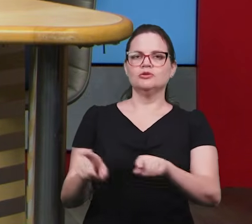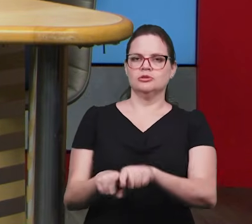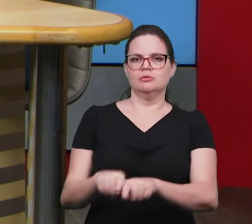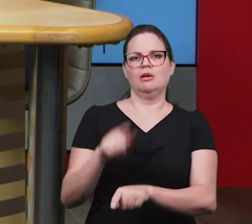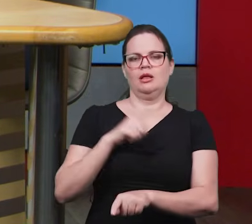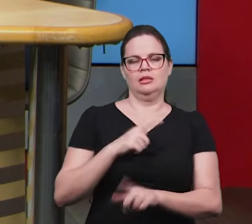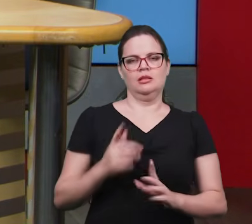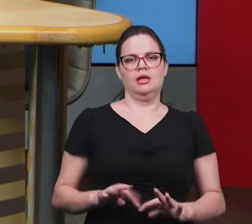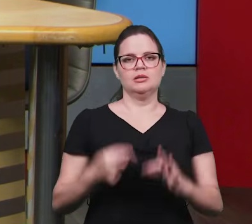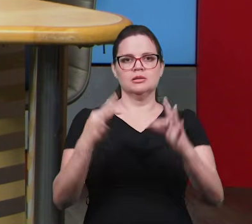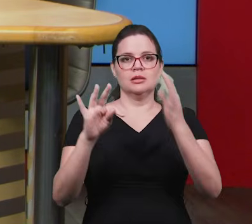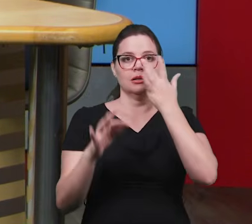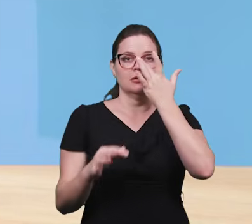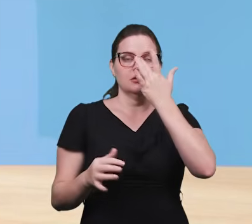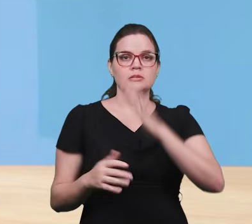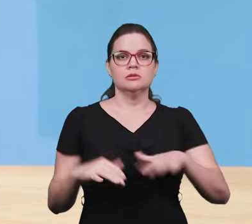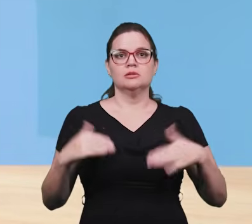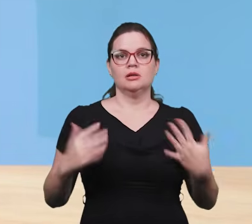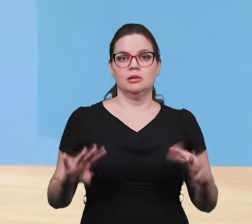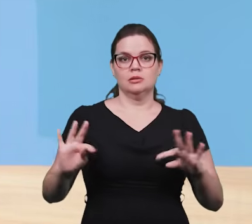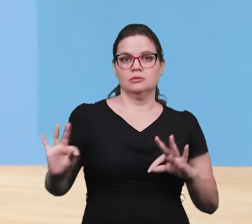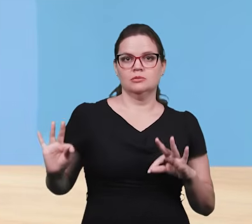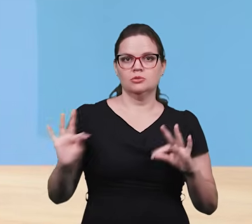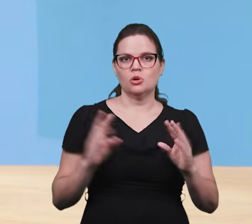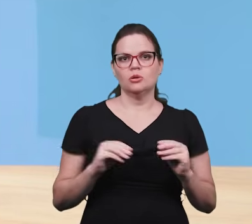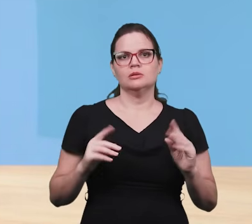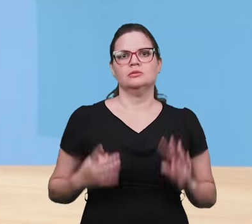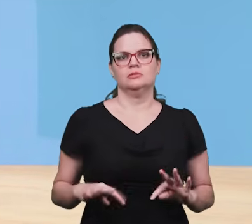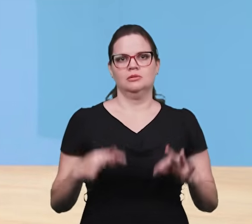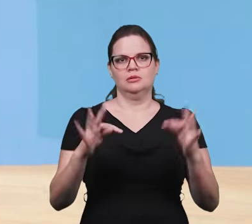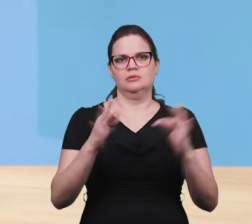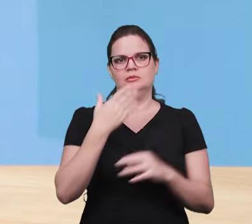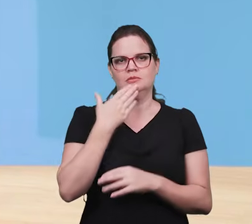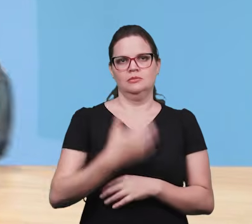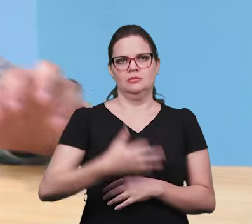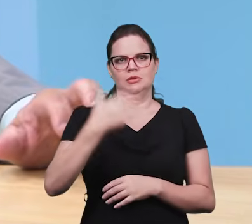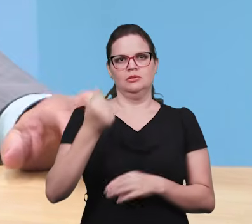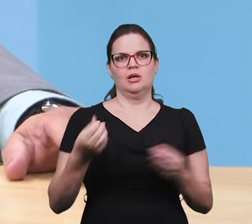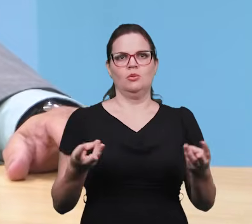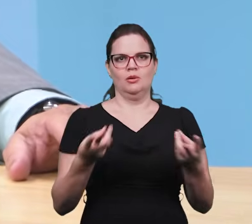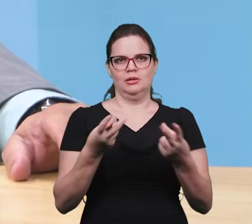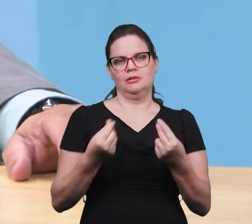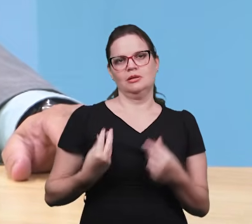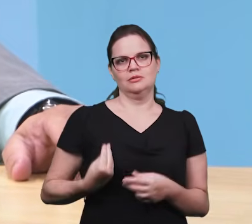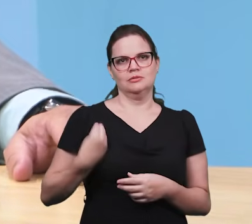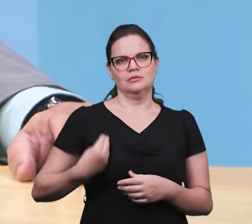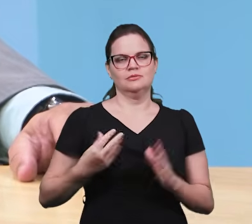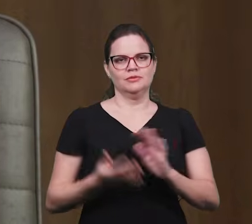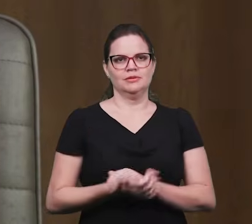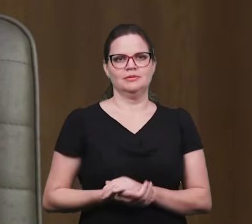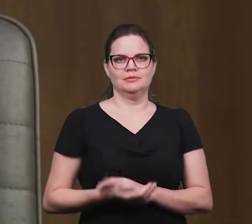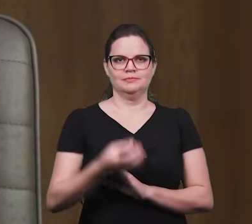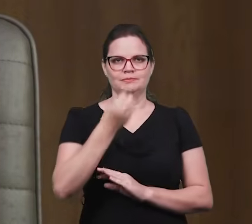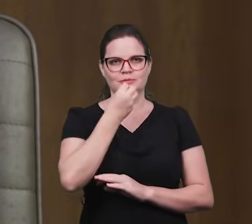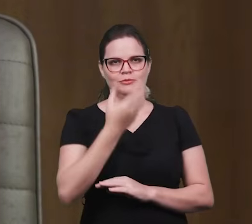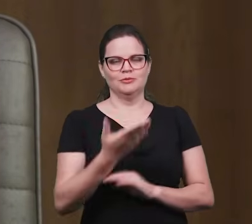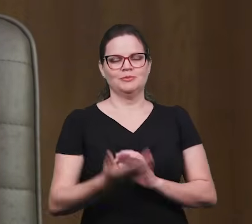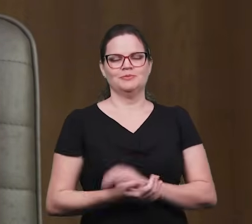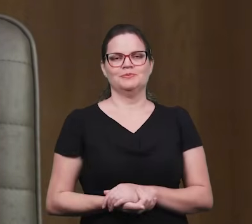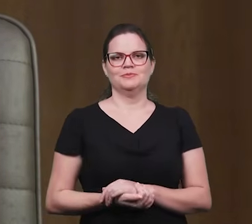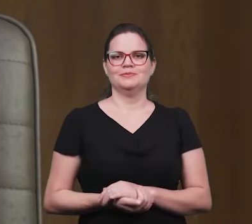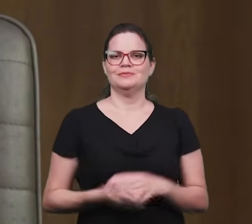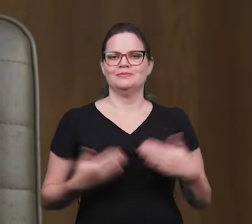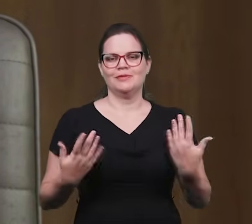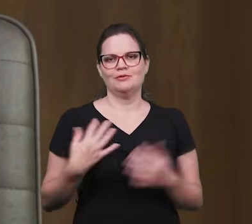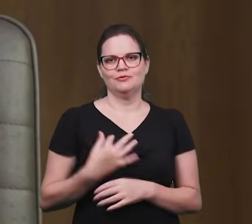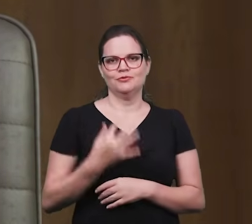tem uma tecnologia assistiva, então todas essas tecnologias já vão melhorar também a nossa qualidade de vida. Muito bom, né?